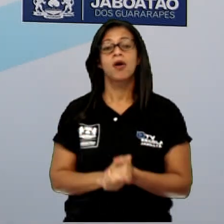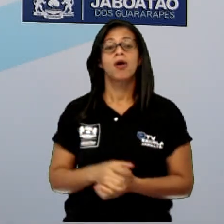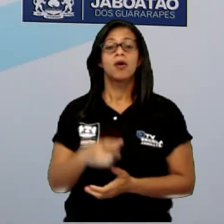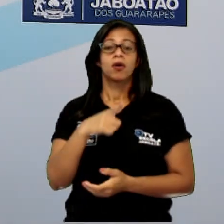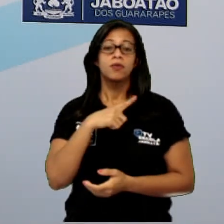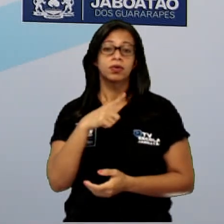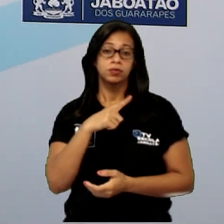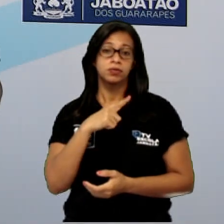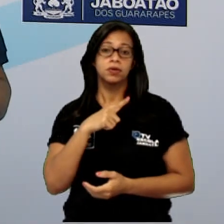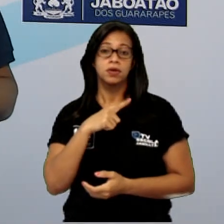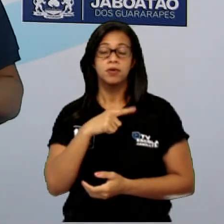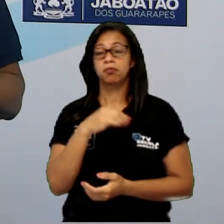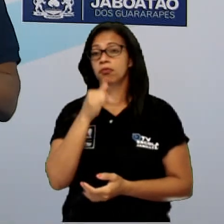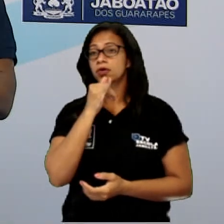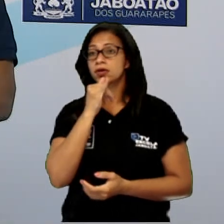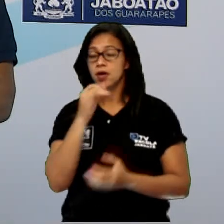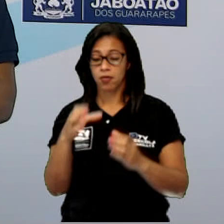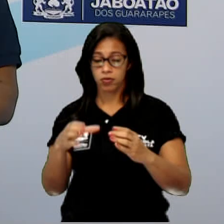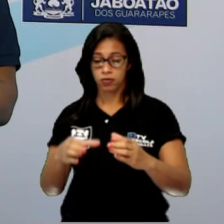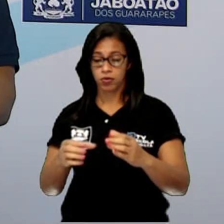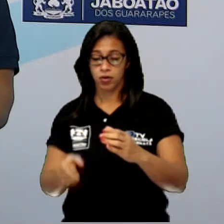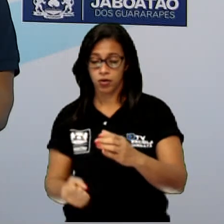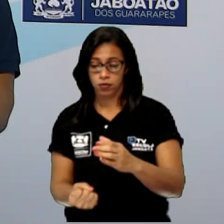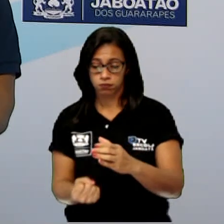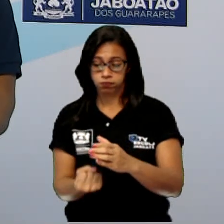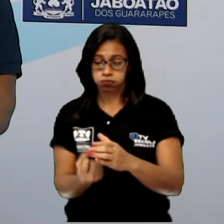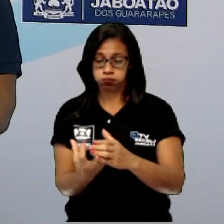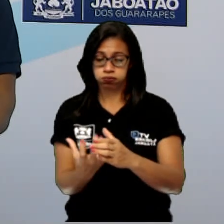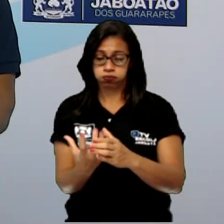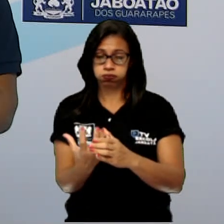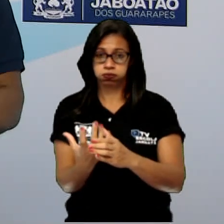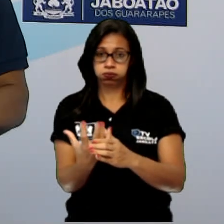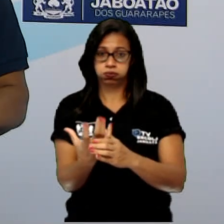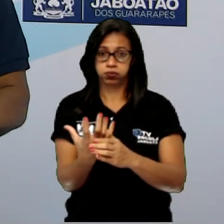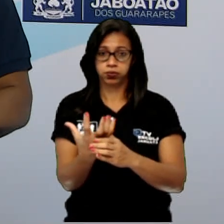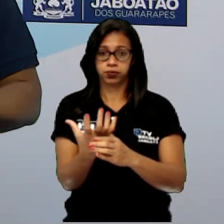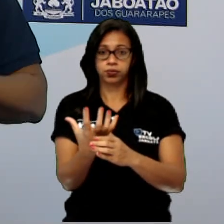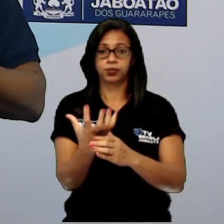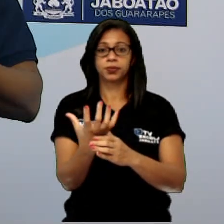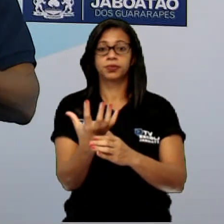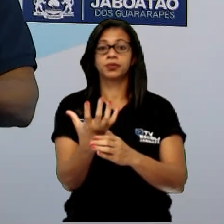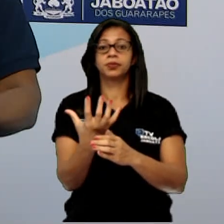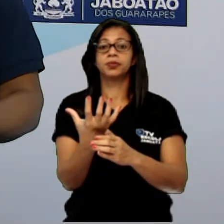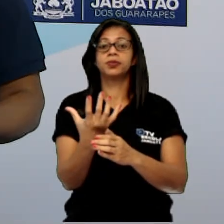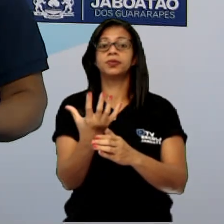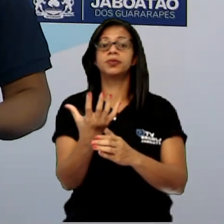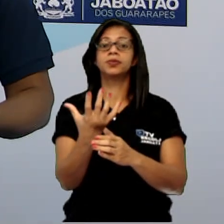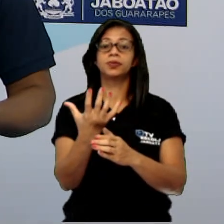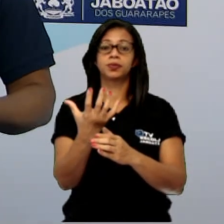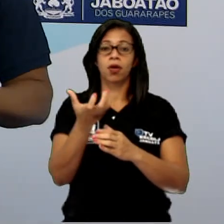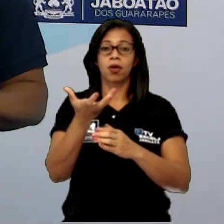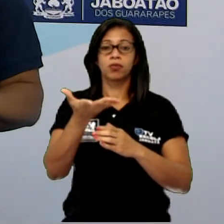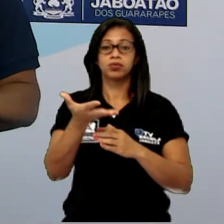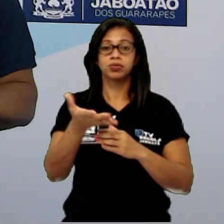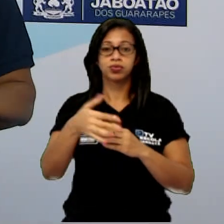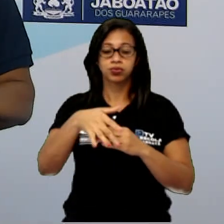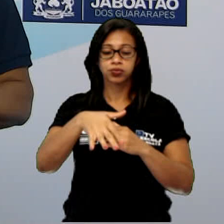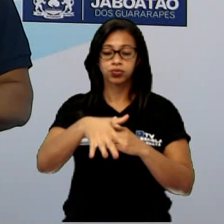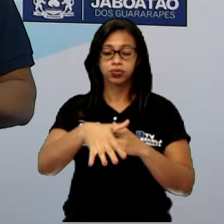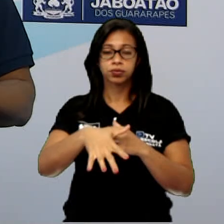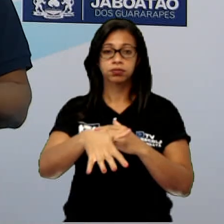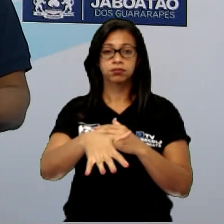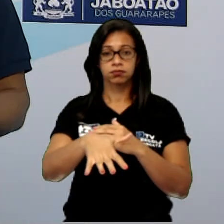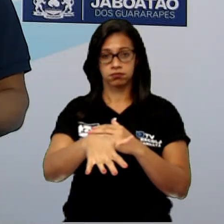erupção de um vulcão, o magma que está no centro da Terra é expelido para fora. Quando